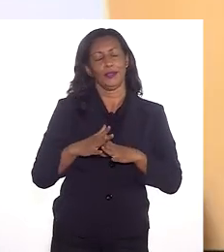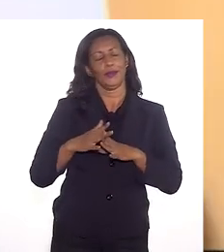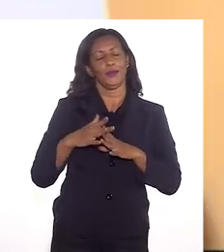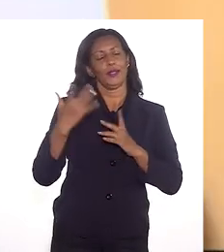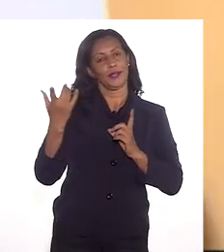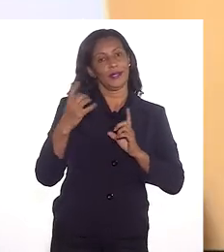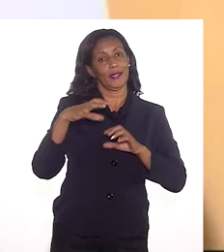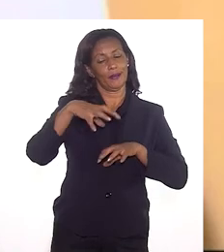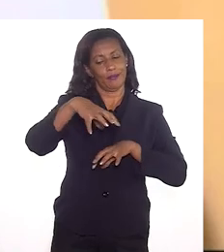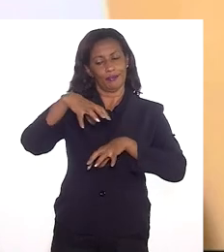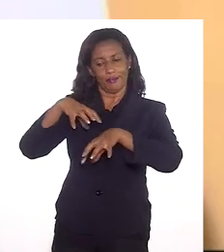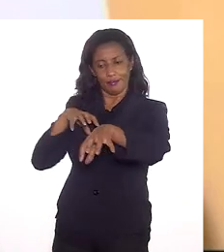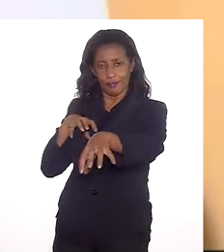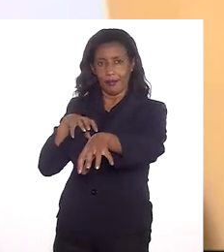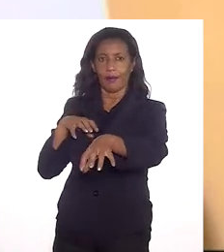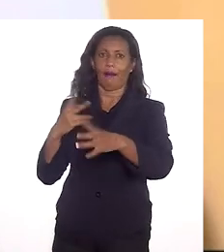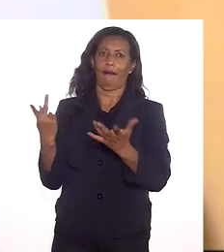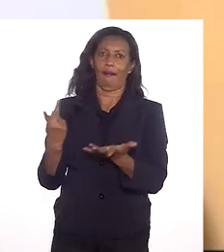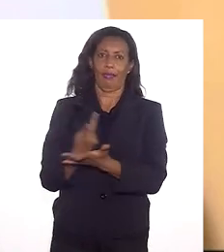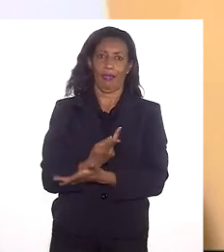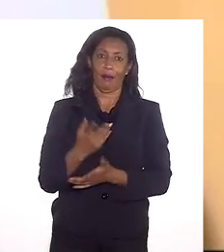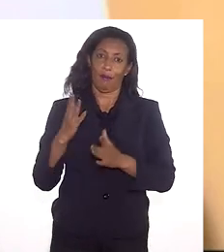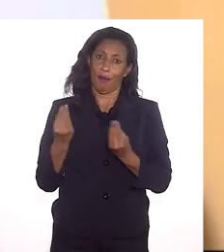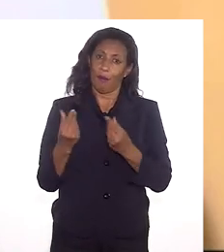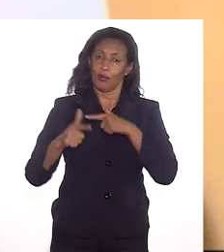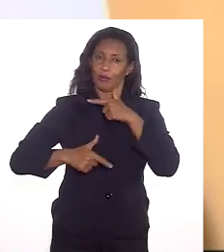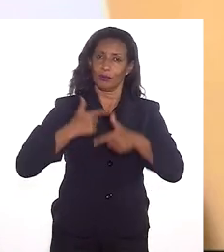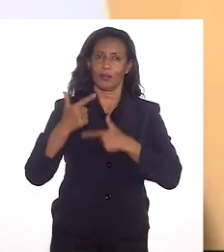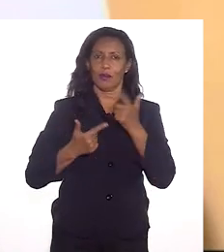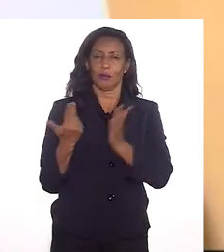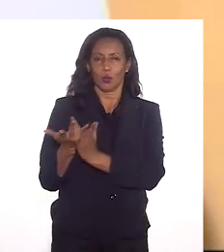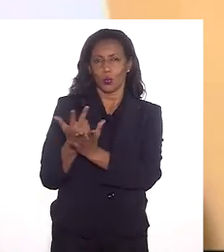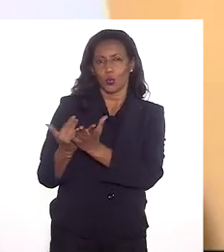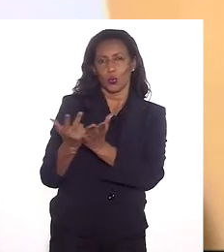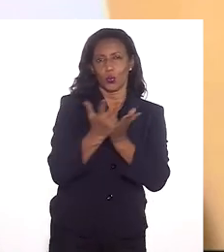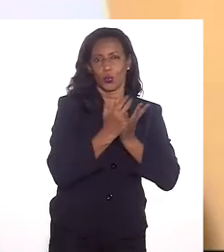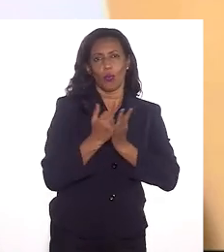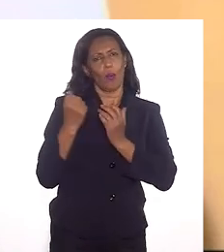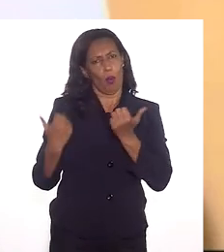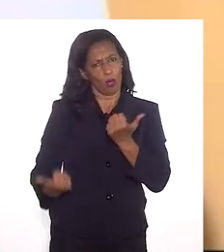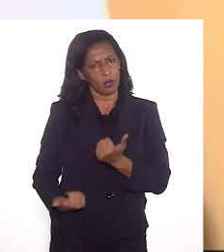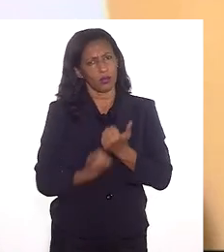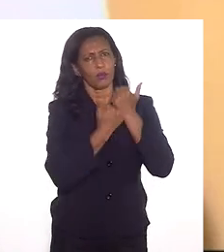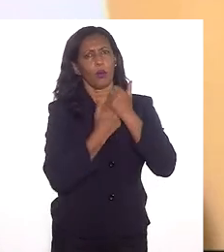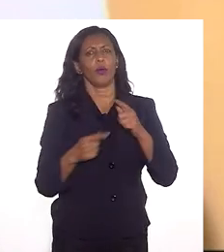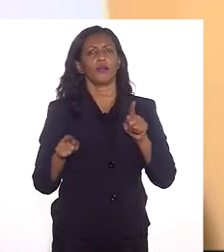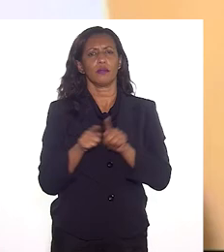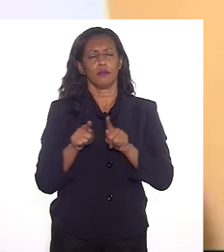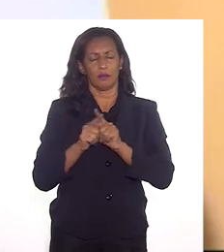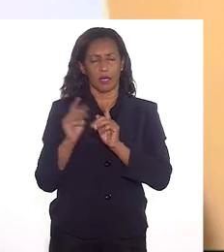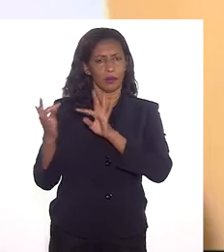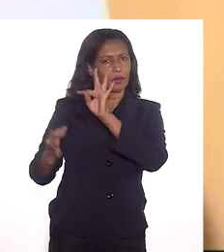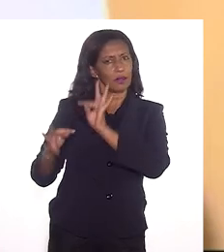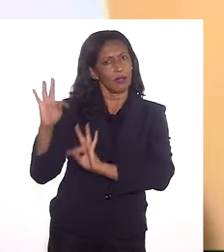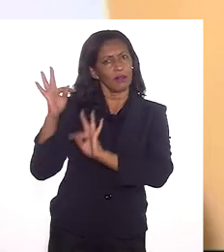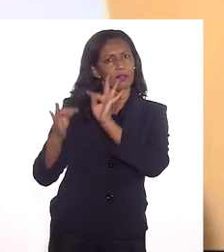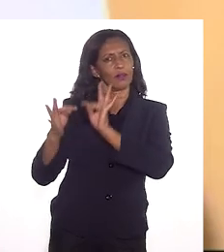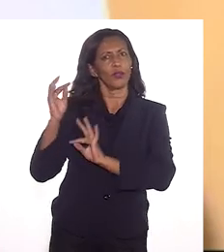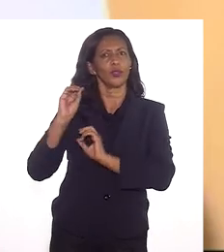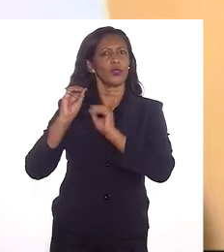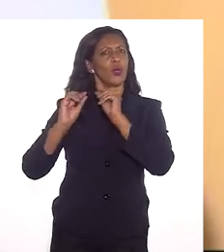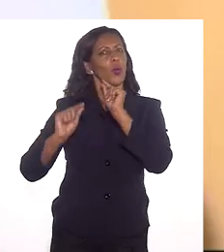forma virtual, né, mas muito muito do trabalho que eles estão desenhando pode dar suporte, ajudar aí com a